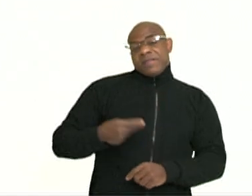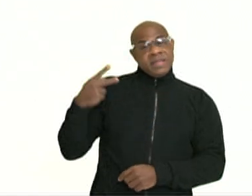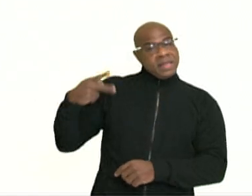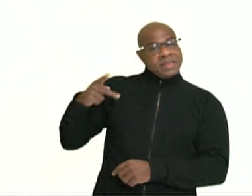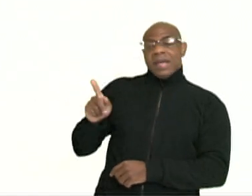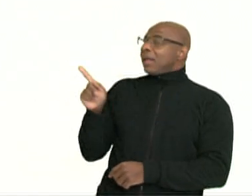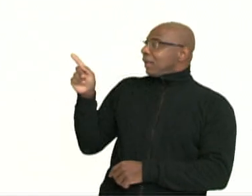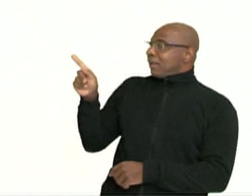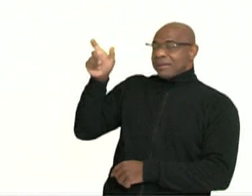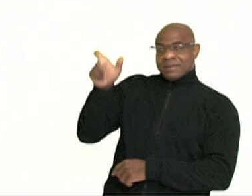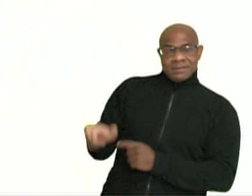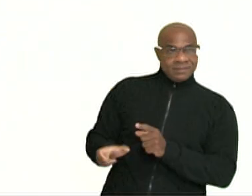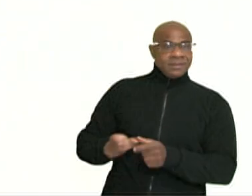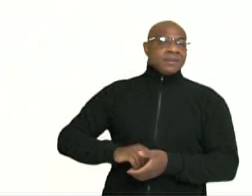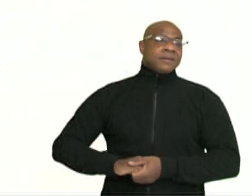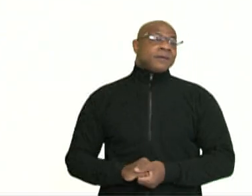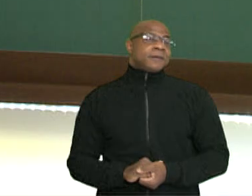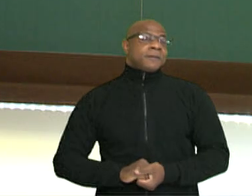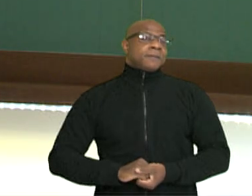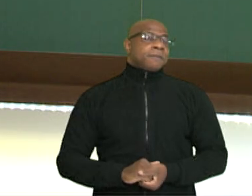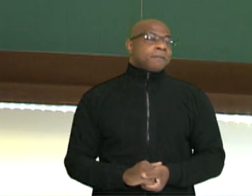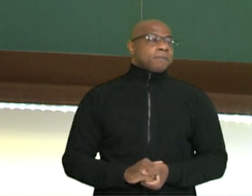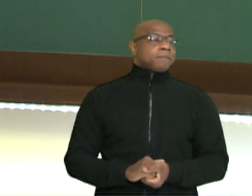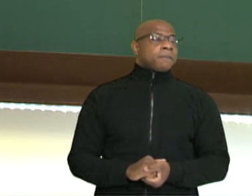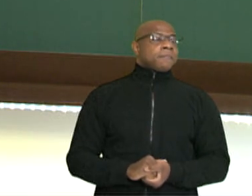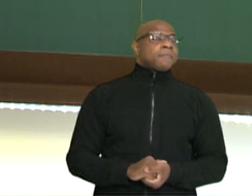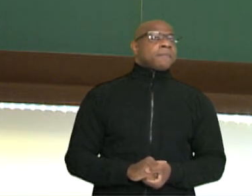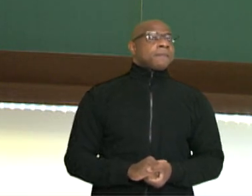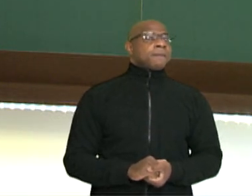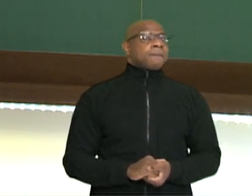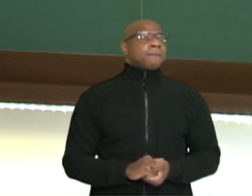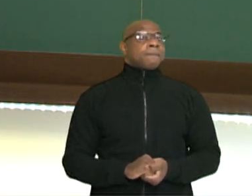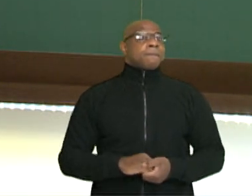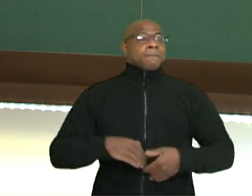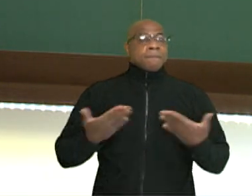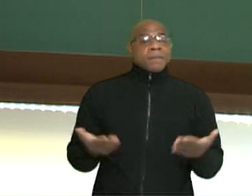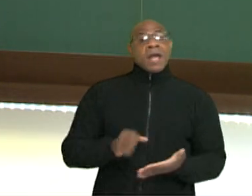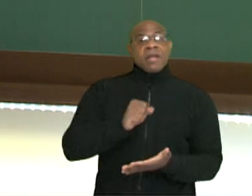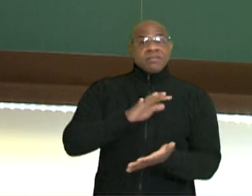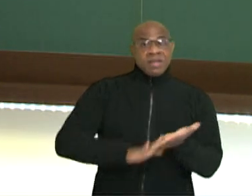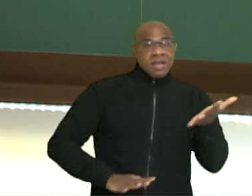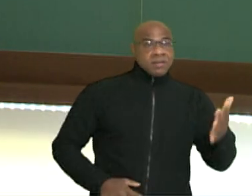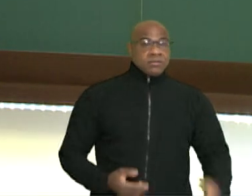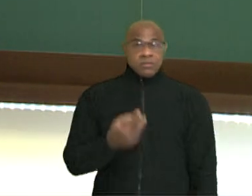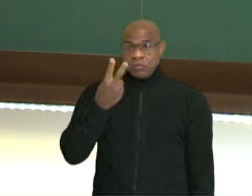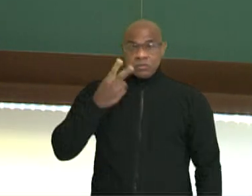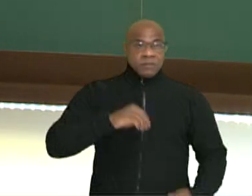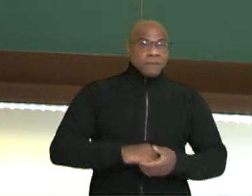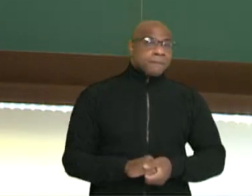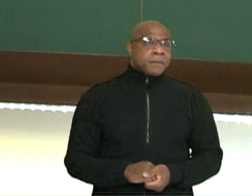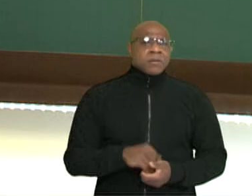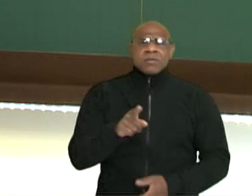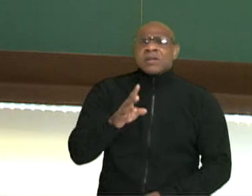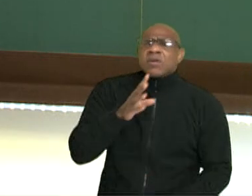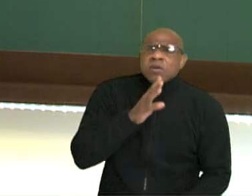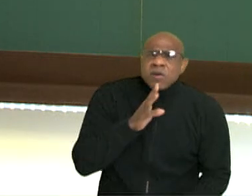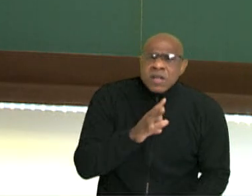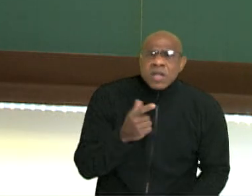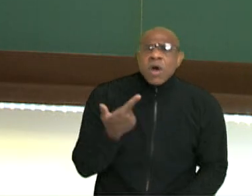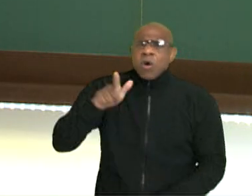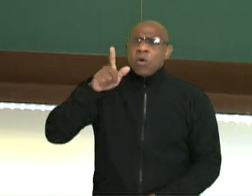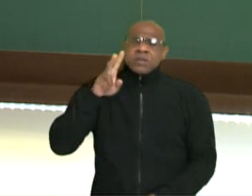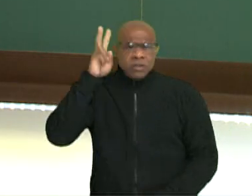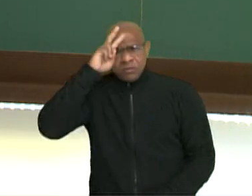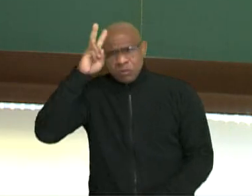dela, né, o trabalho dela é riquíssimo, gente. Então, agora, a atividade, né? Então, você conhece outras